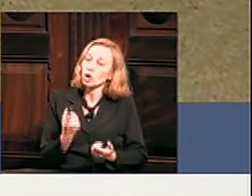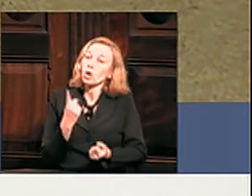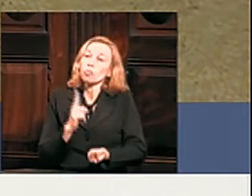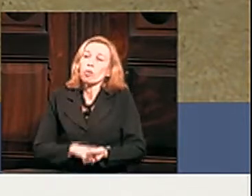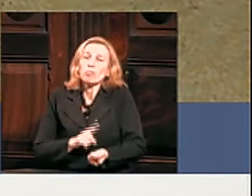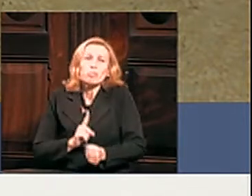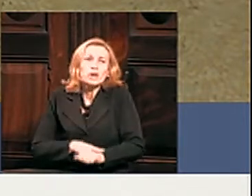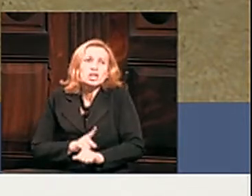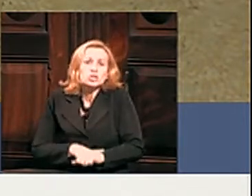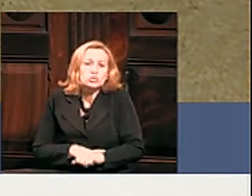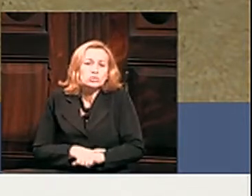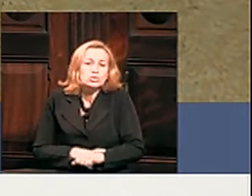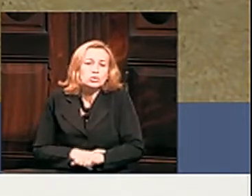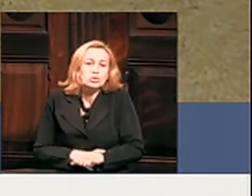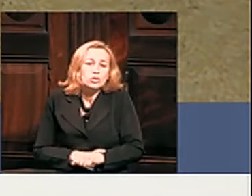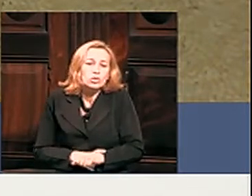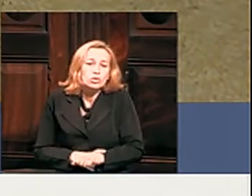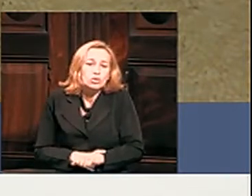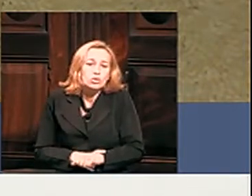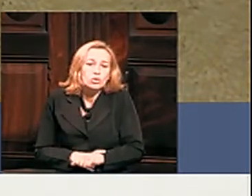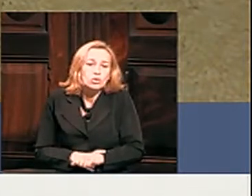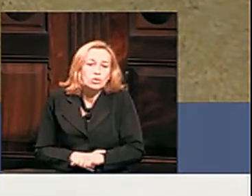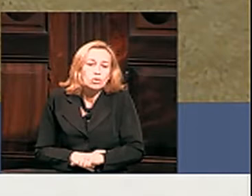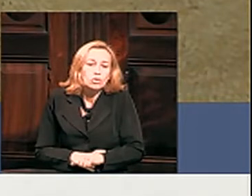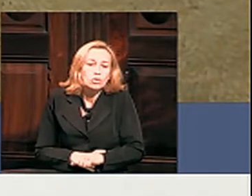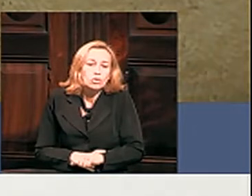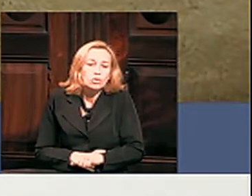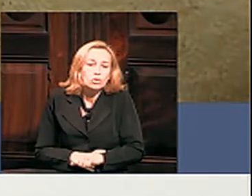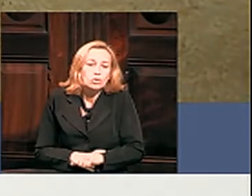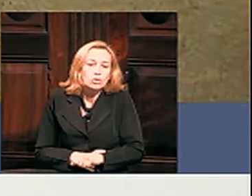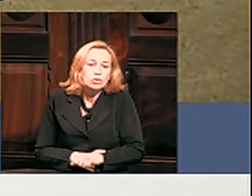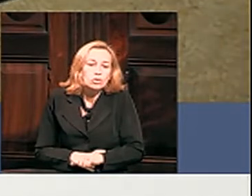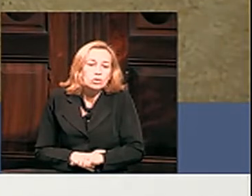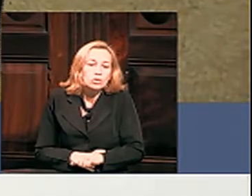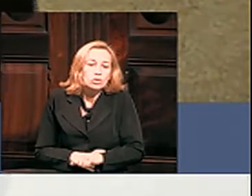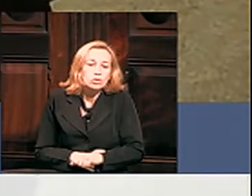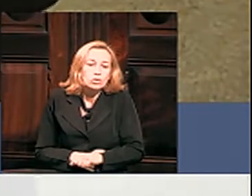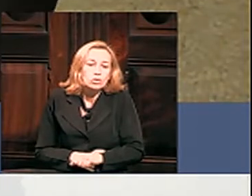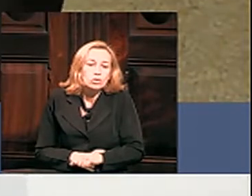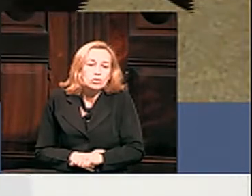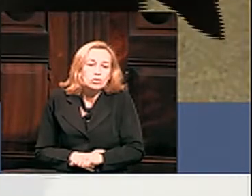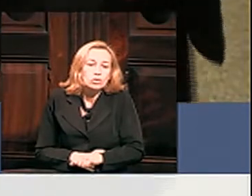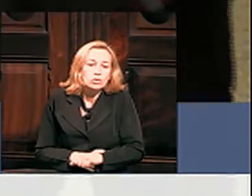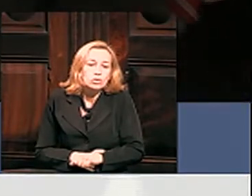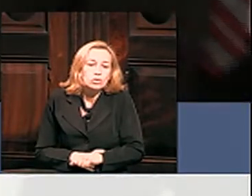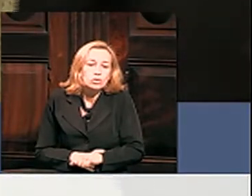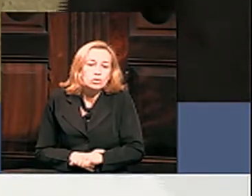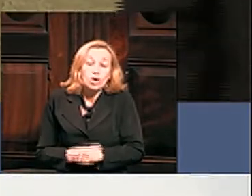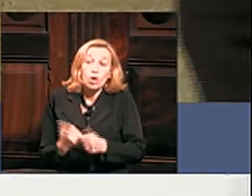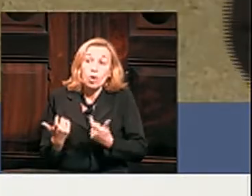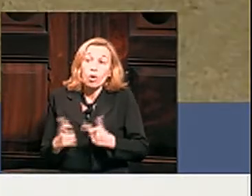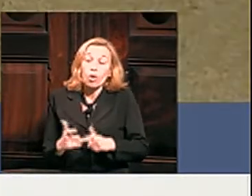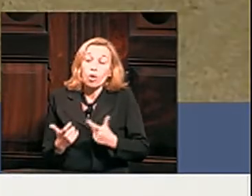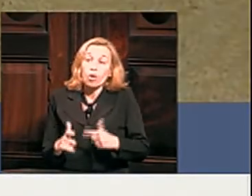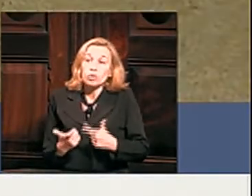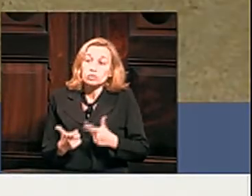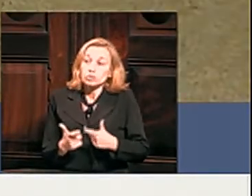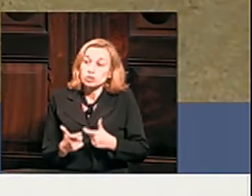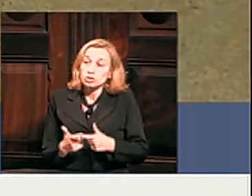momento onde suas dívidas são absolutamente exorbitantes, face a uma sonegação, furto de energia